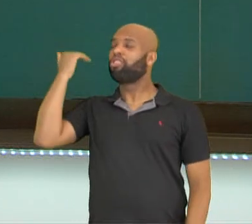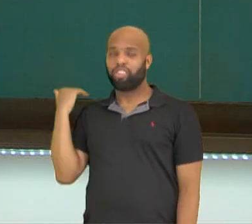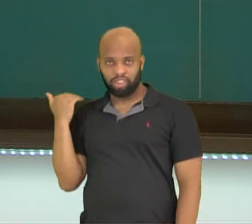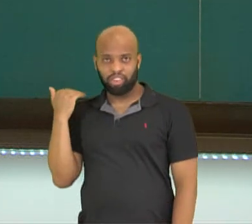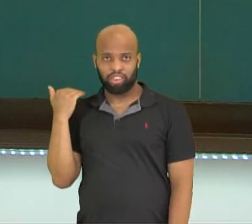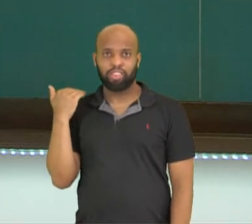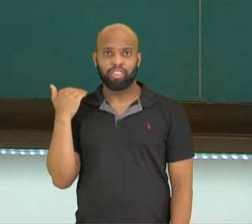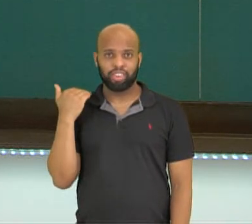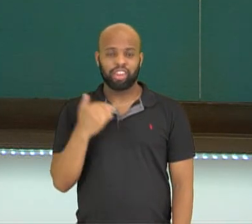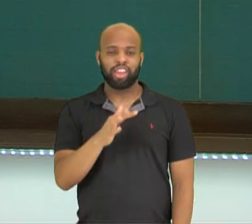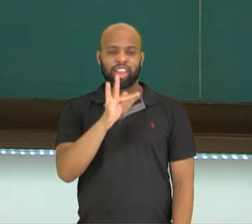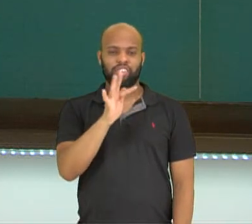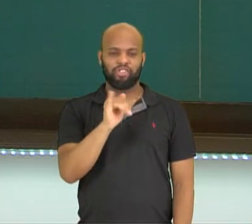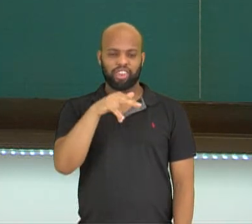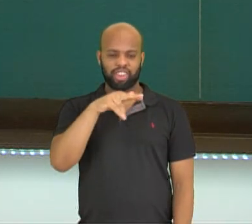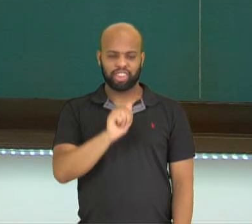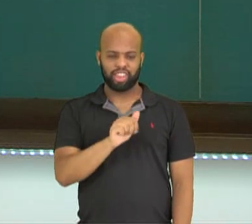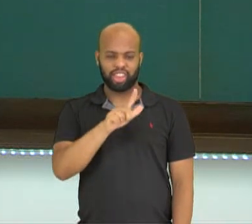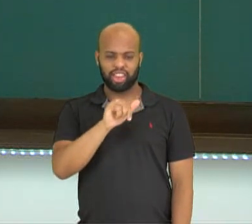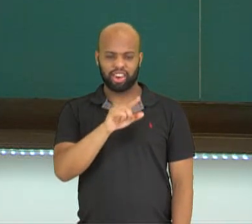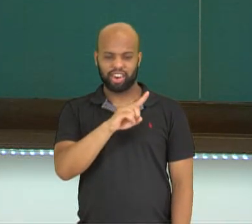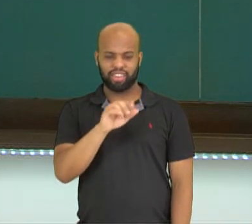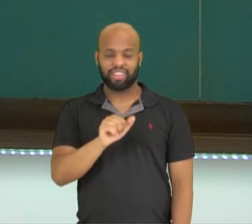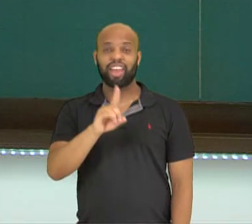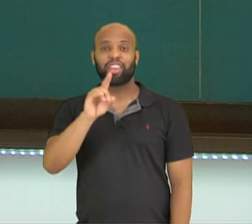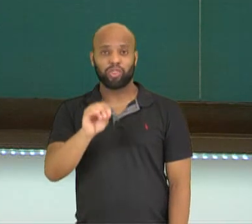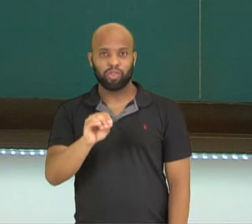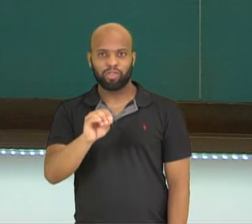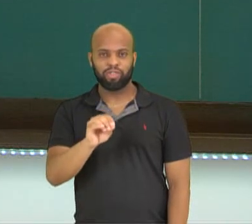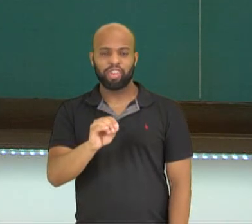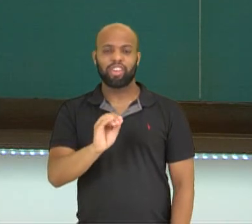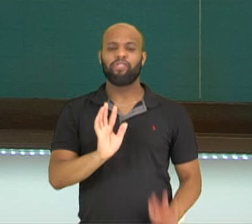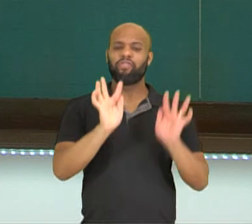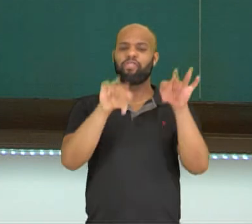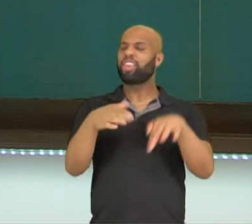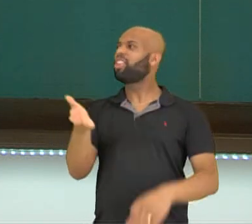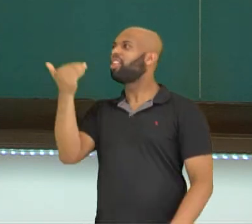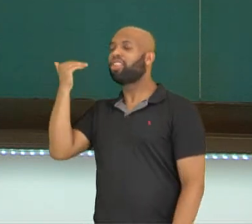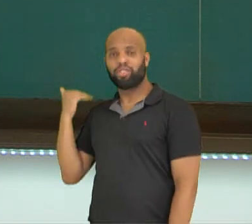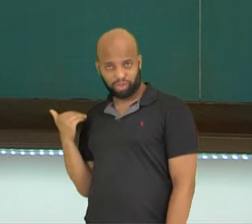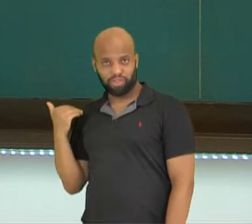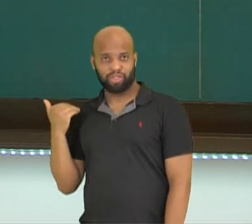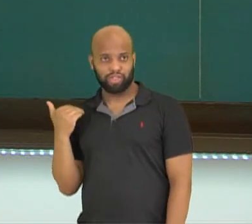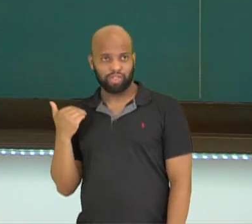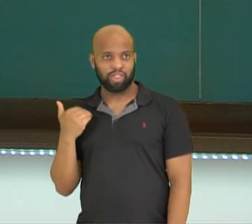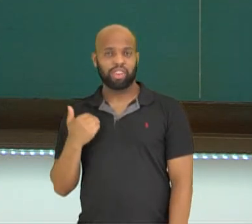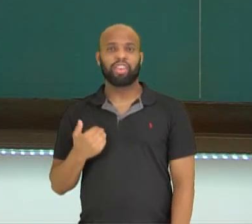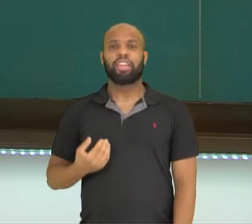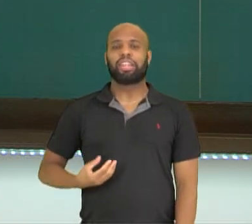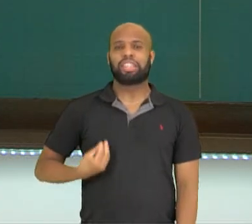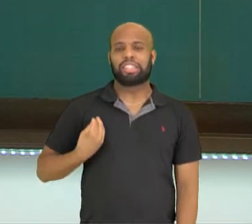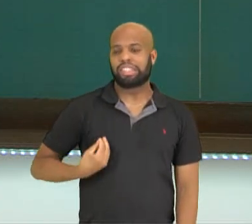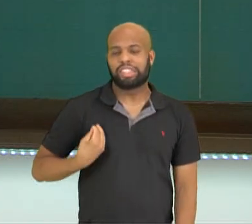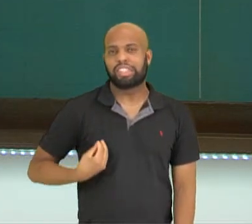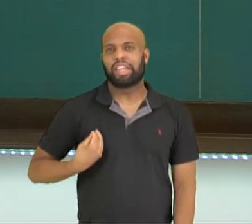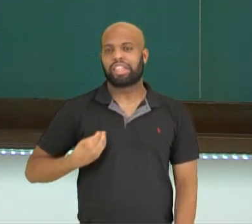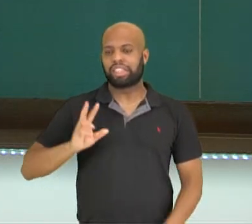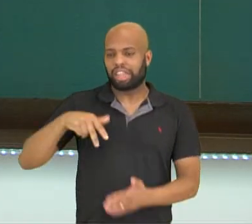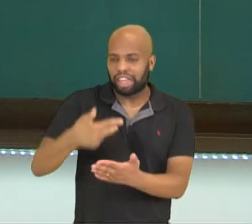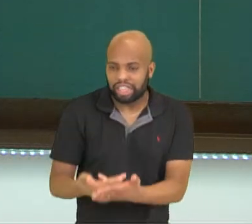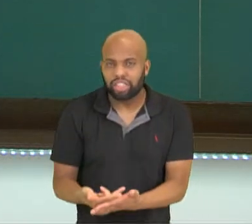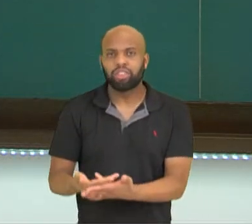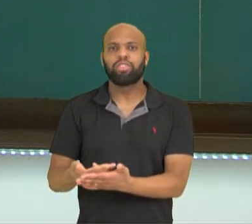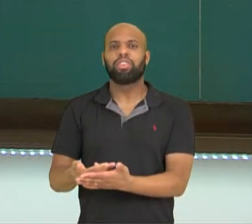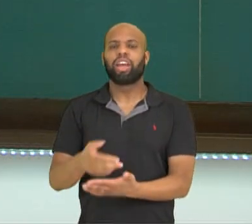usado assim, uma forma composta, com um verbo auxiliar junto. Então, está caído. Ok?